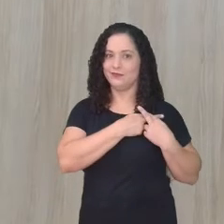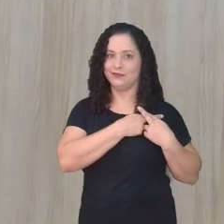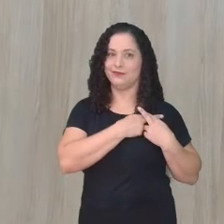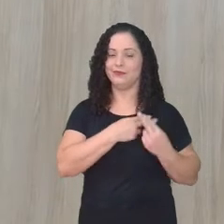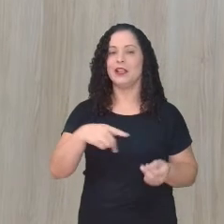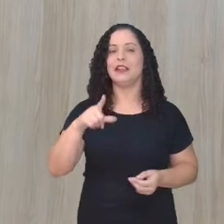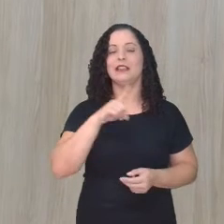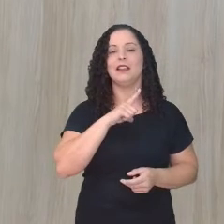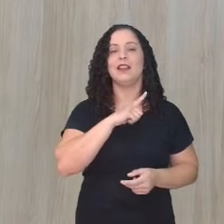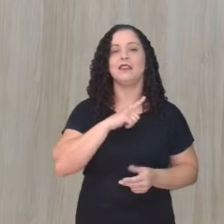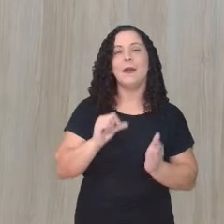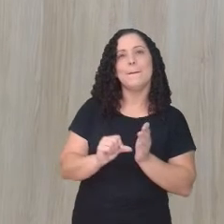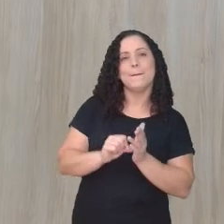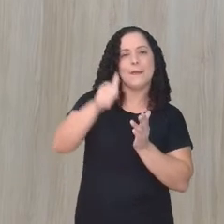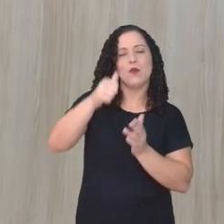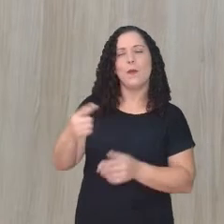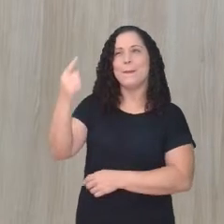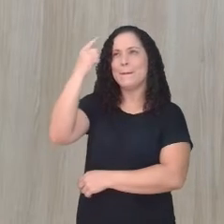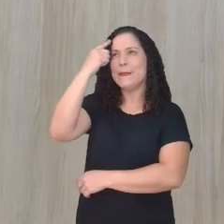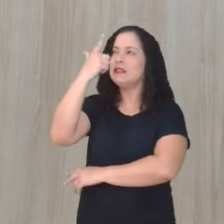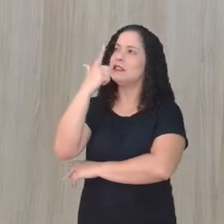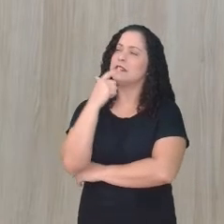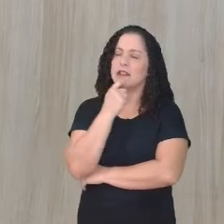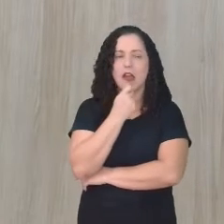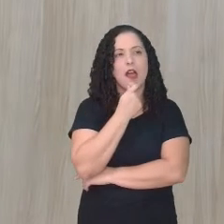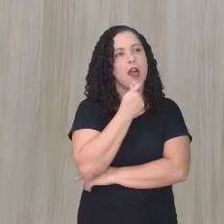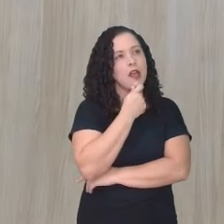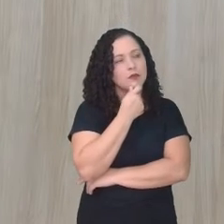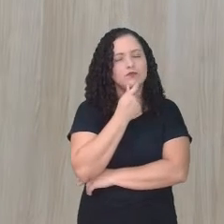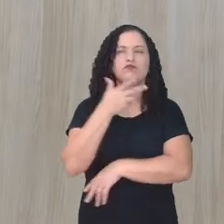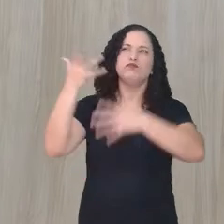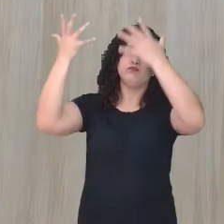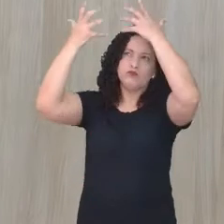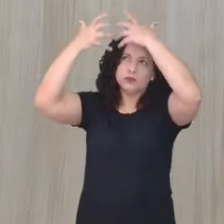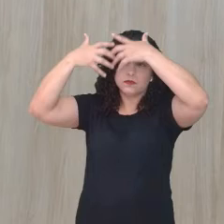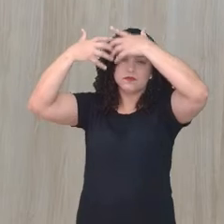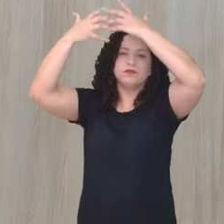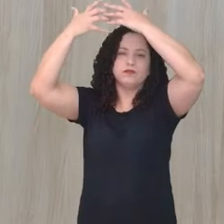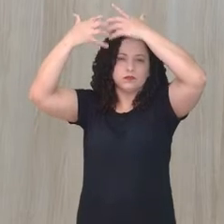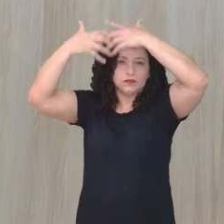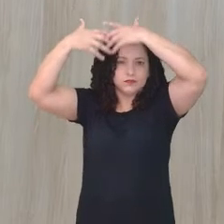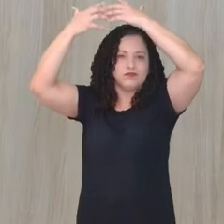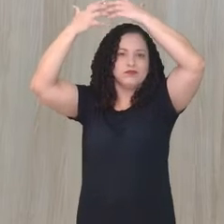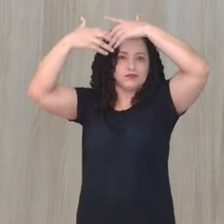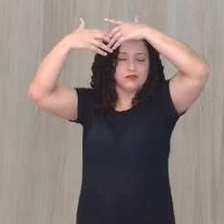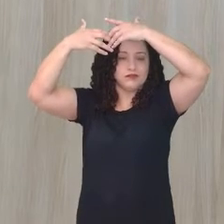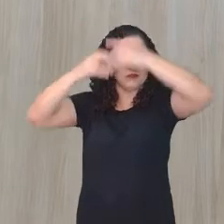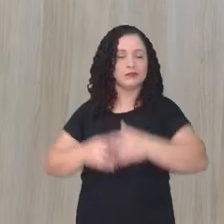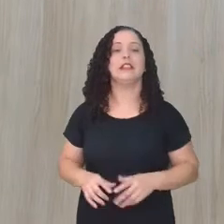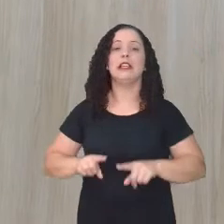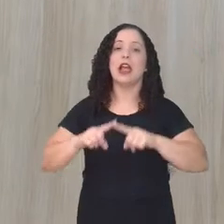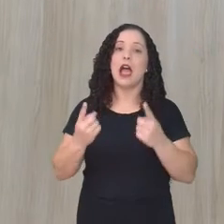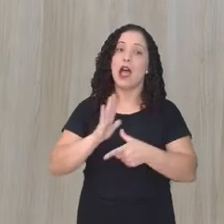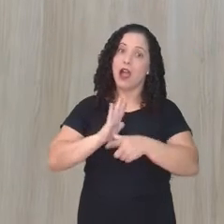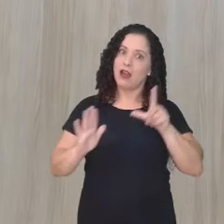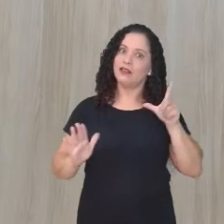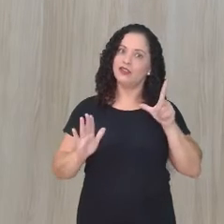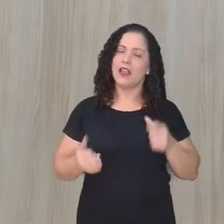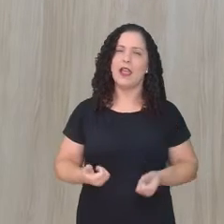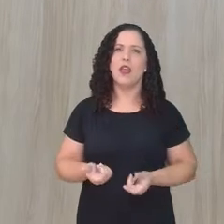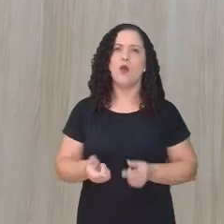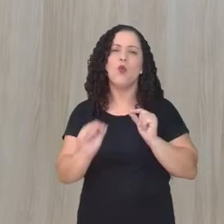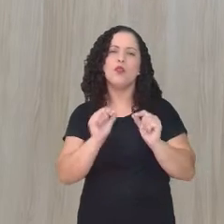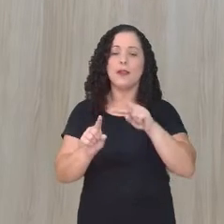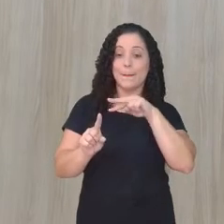de, primeiro, pensar, não é? Pensar e antes de expressar o nosso ponto de